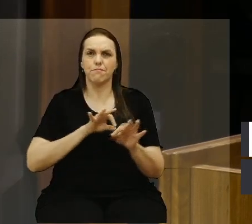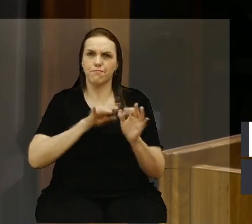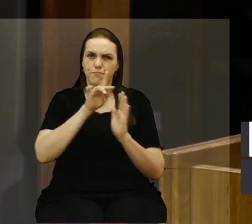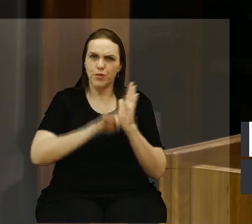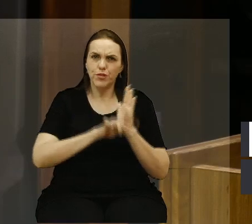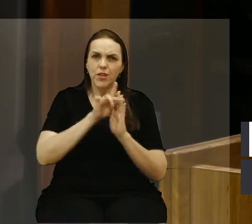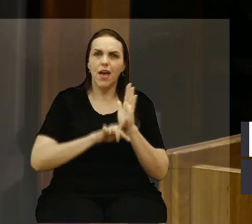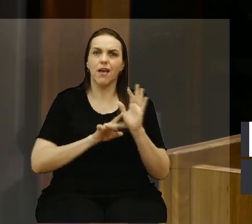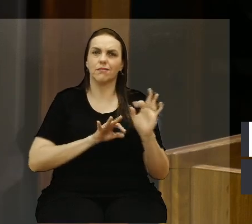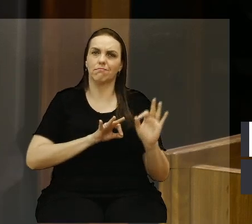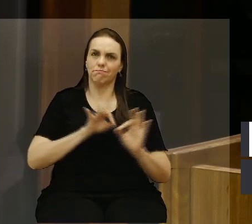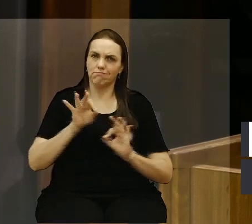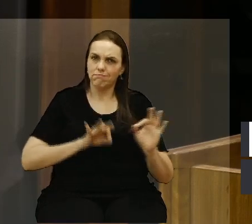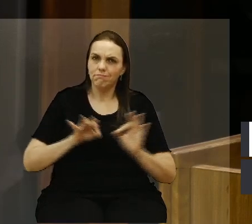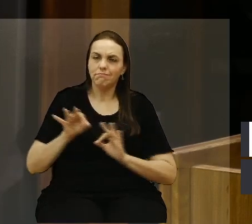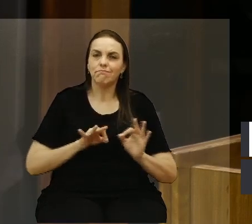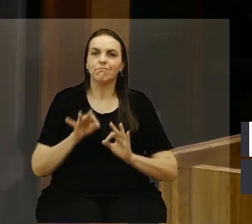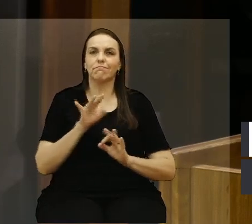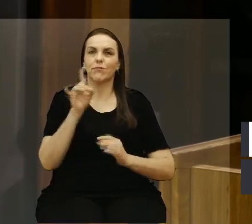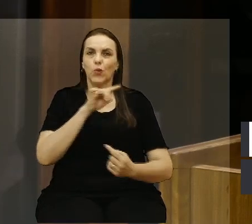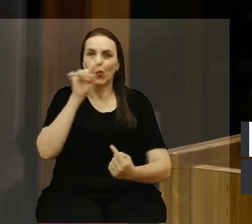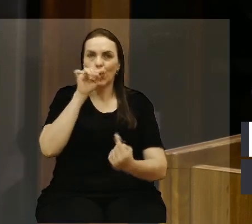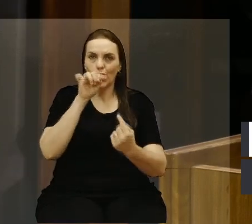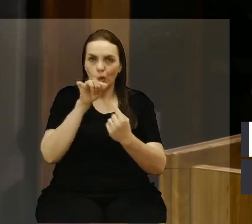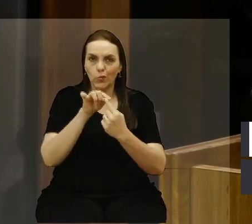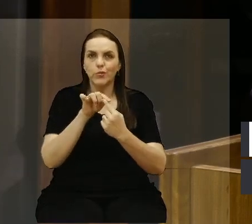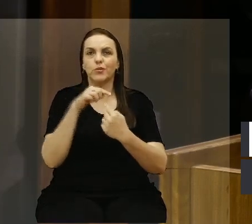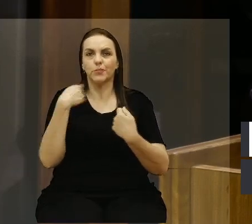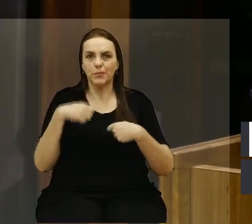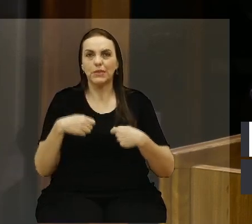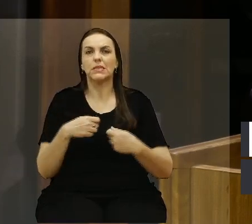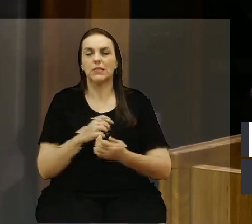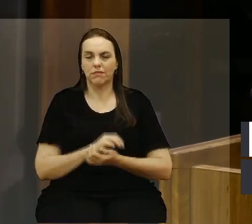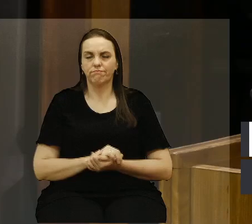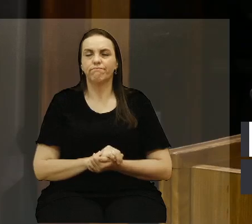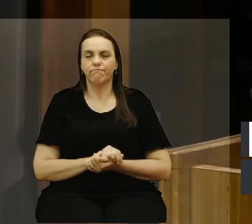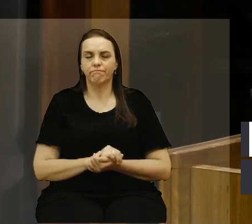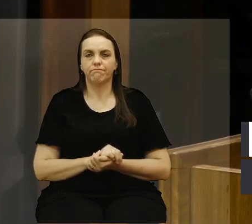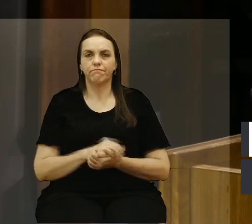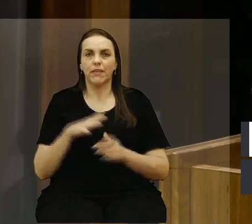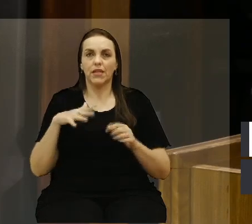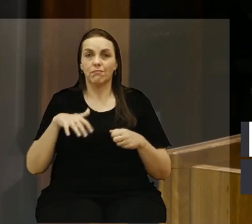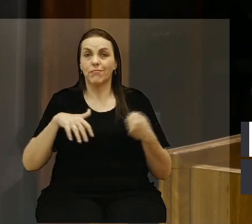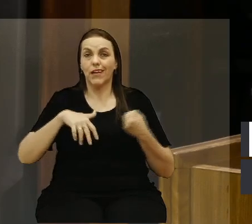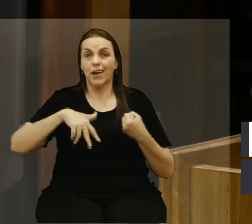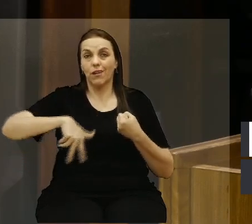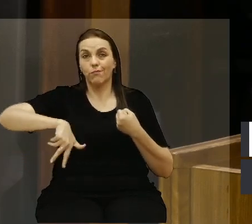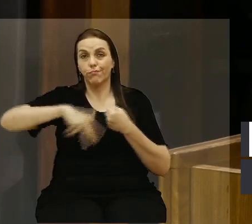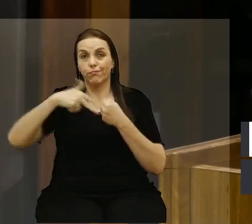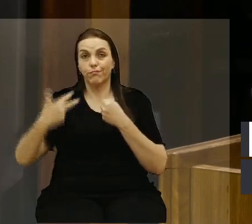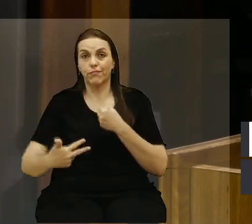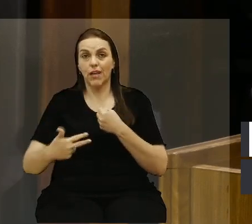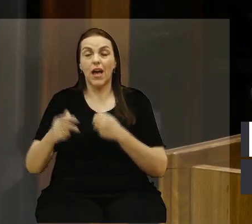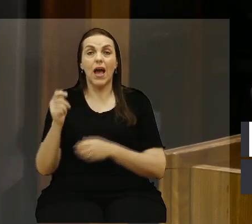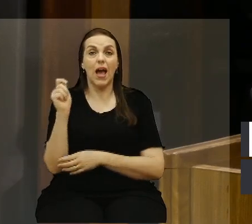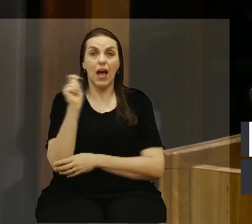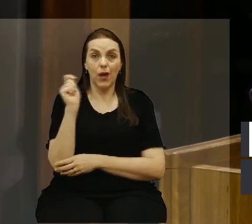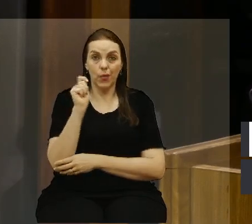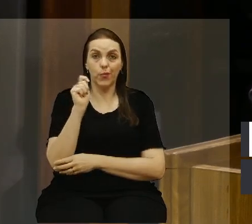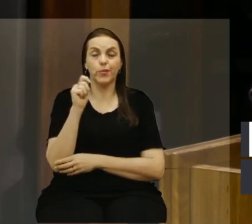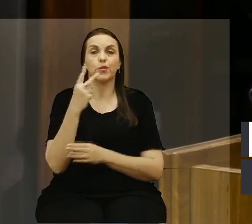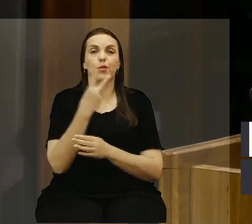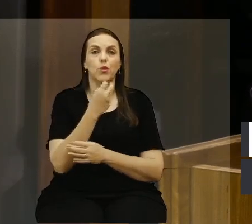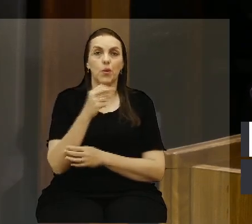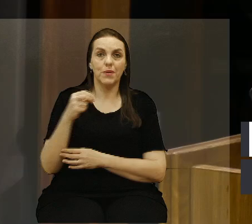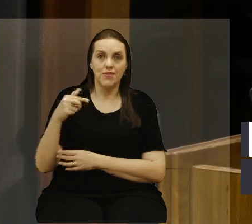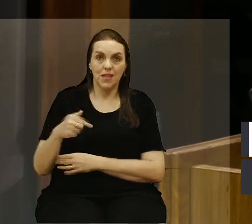projeto, é uma questão de a gente atingir um objetivo. Né? Os atropelamentos, por sinal, agosto é o mês de 2007, até agora